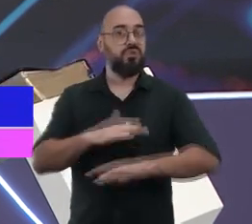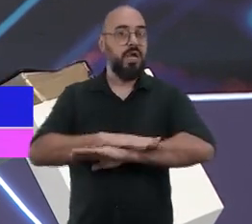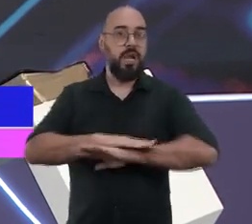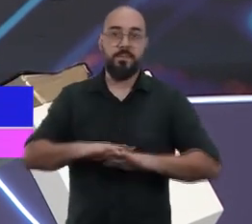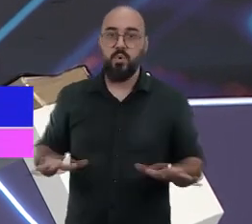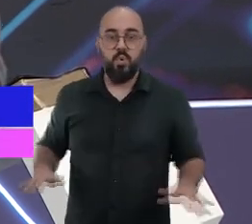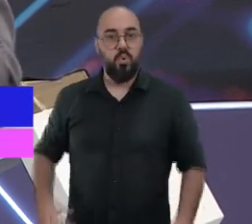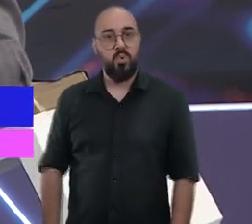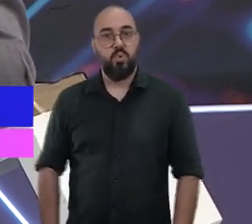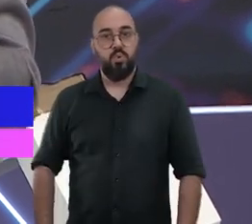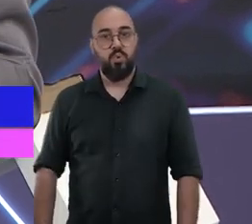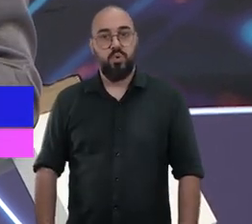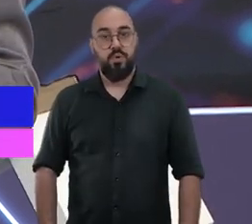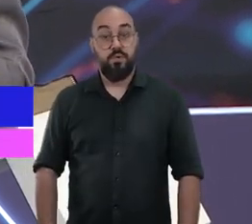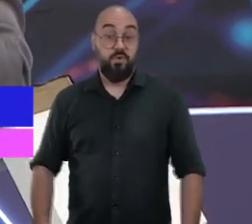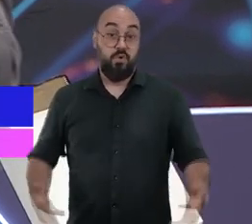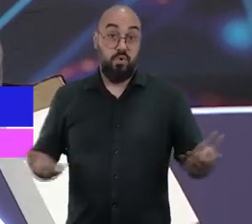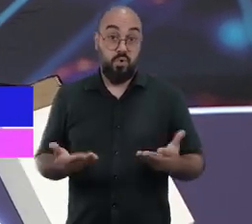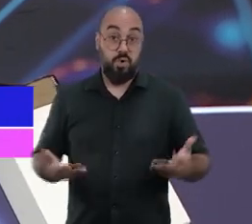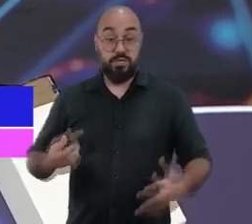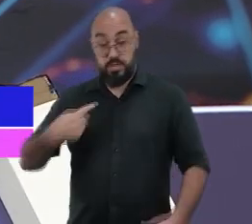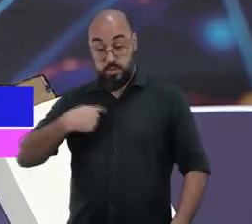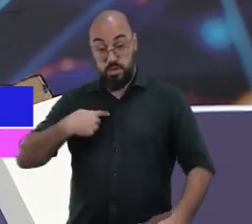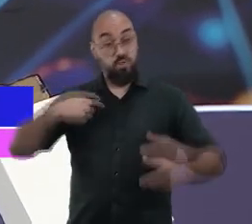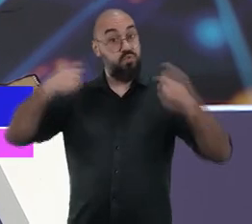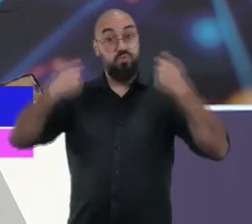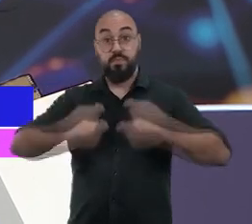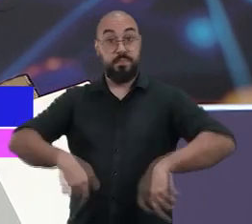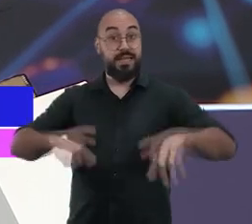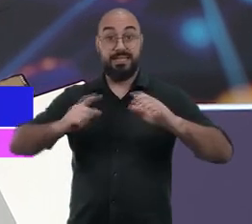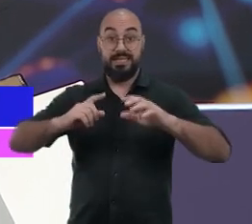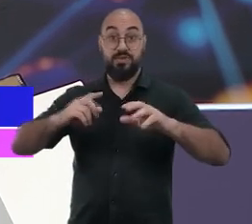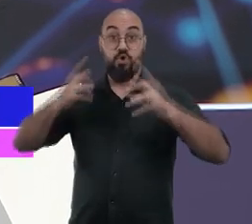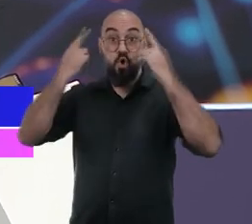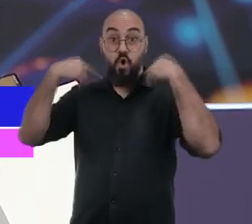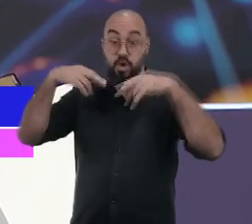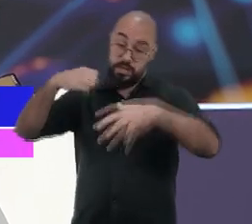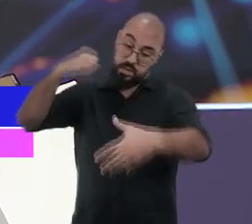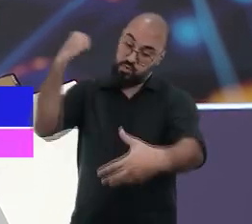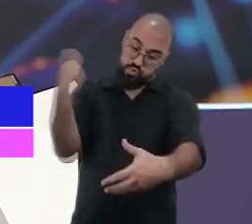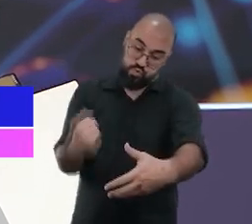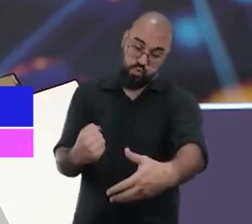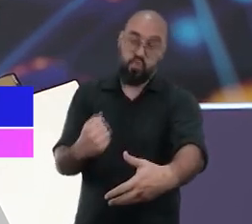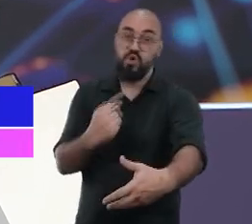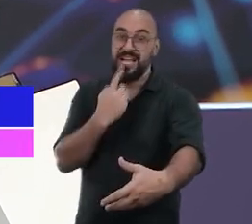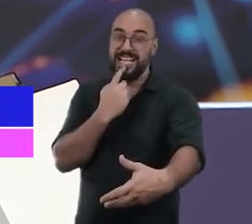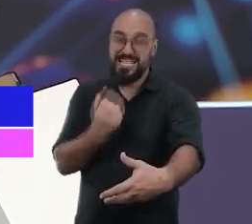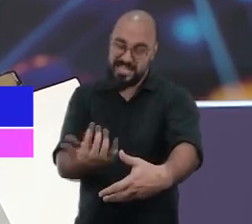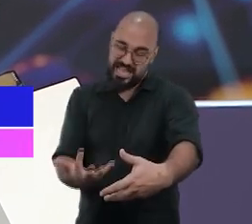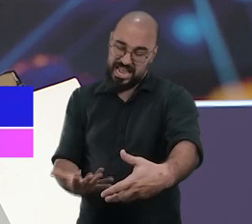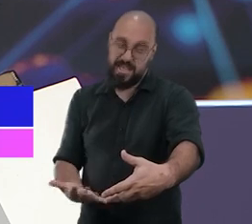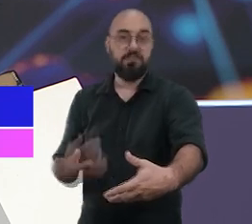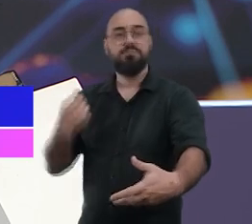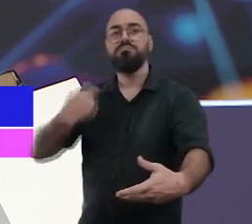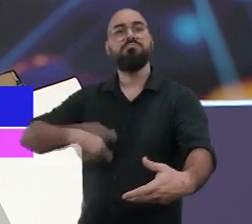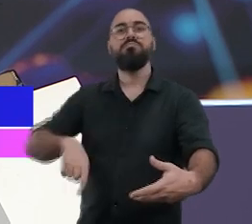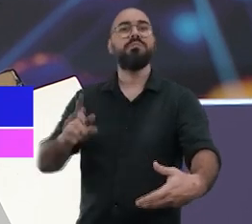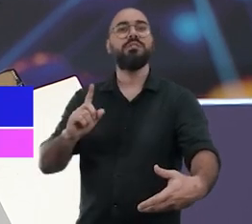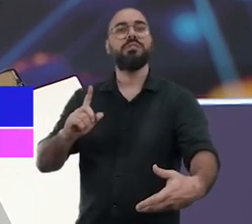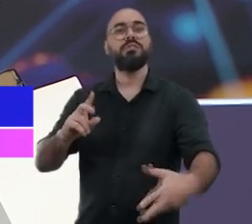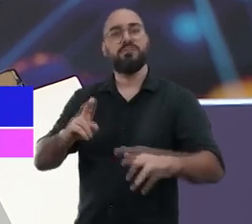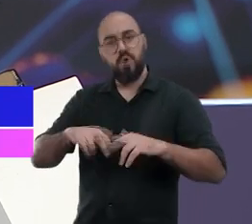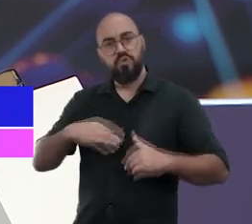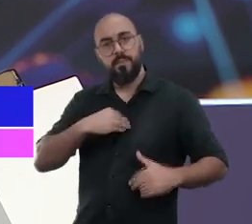você não precisamos sacrificar nenhum cordeiro por causa dos nossos pecados, porque Jesus é o Cordeiro